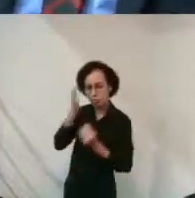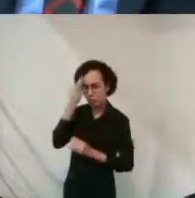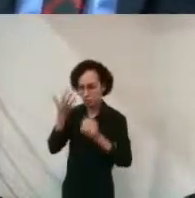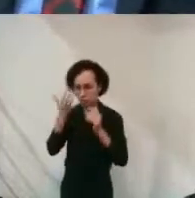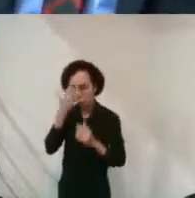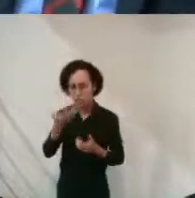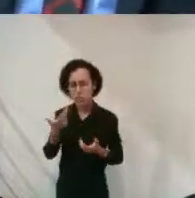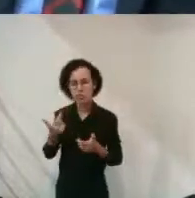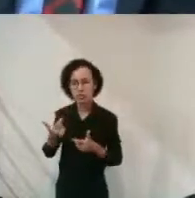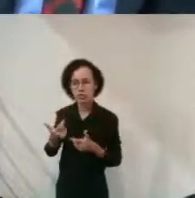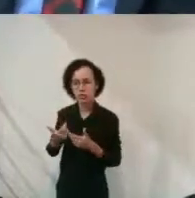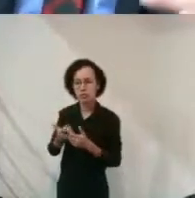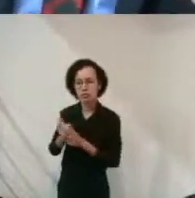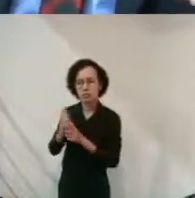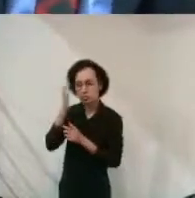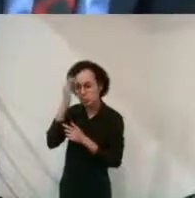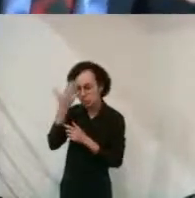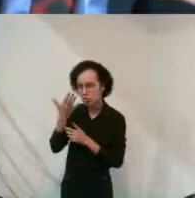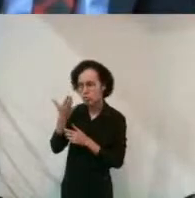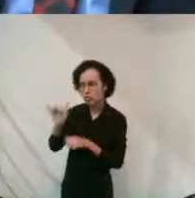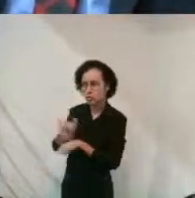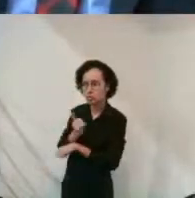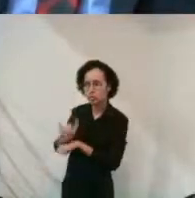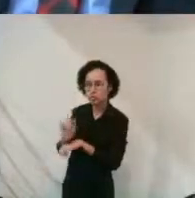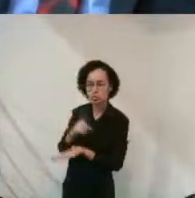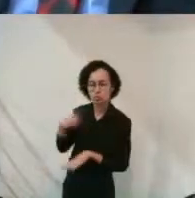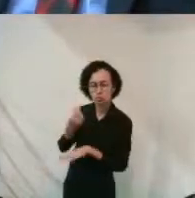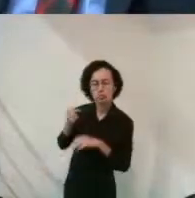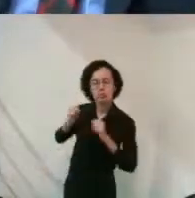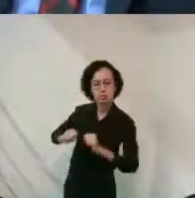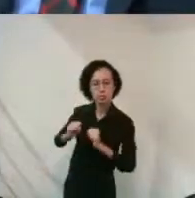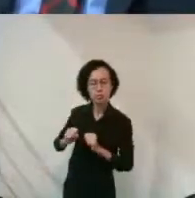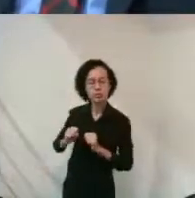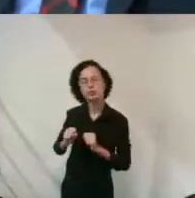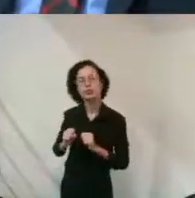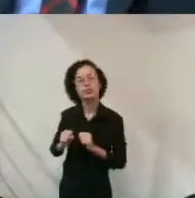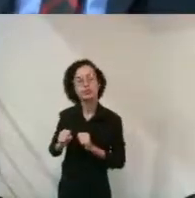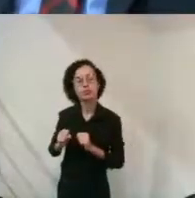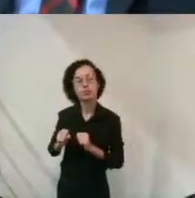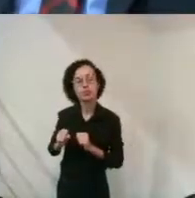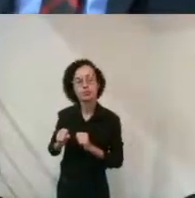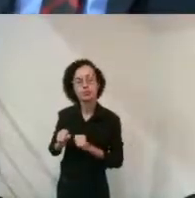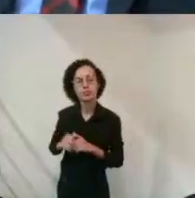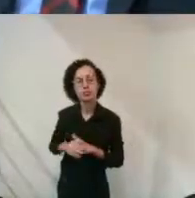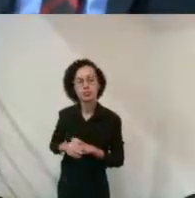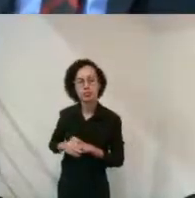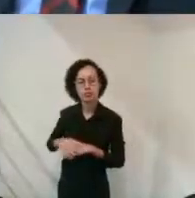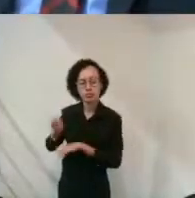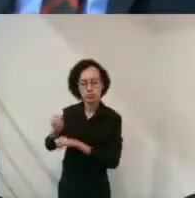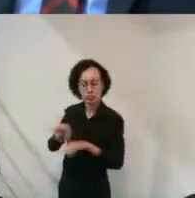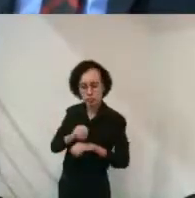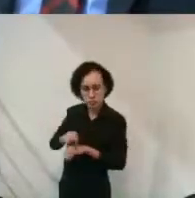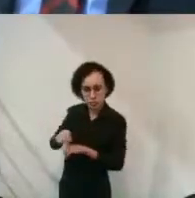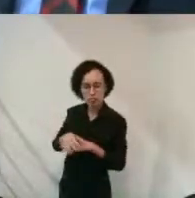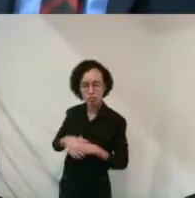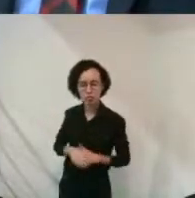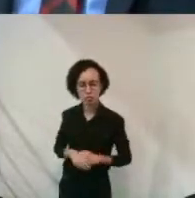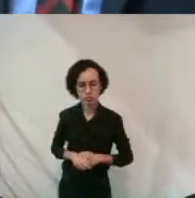que sejam soluções estratégicas, onde a gente possa, através da implantação de unidades